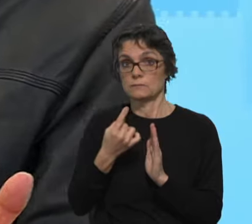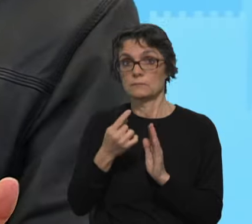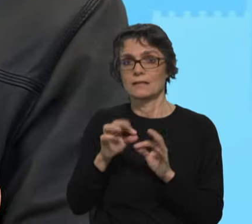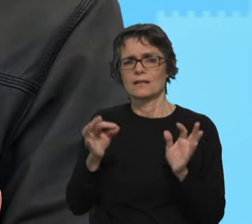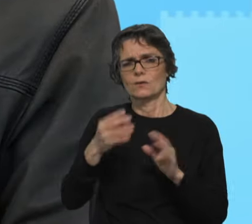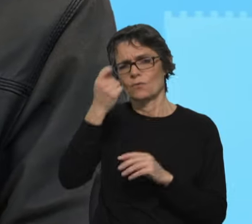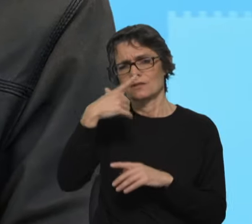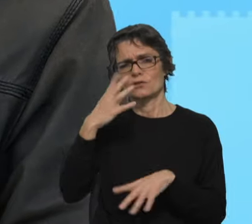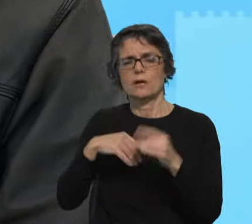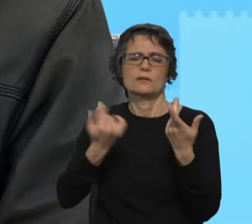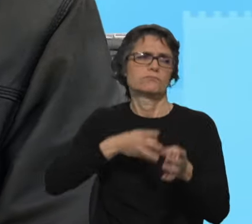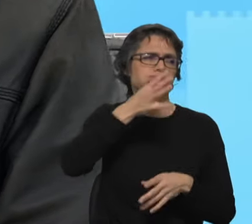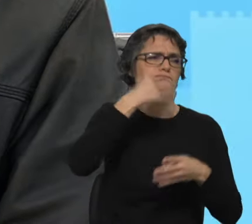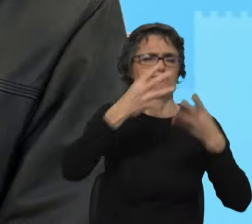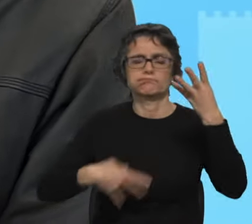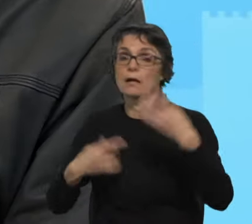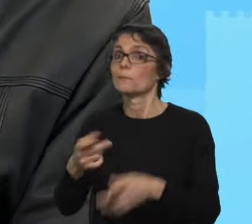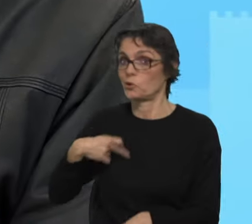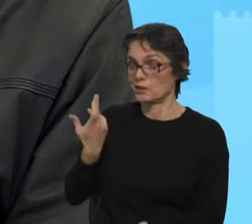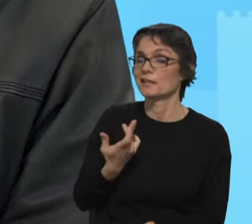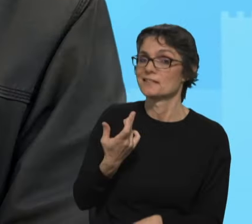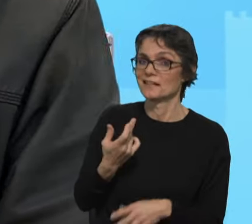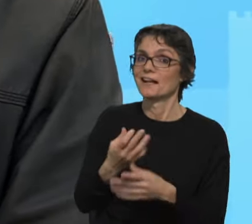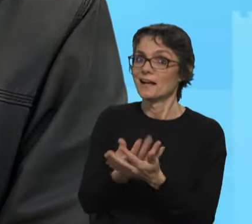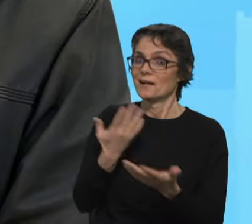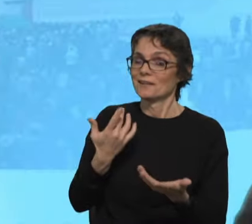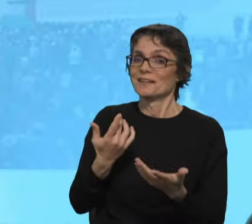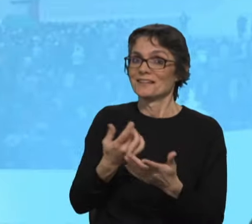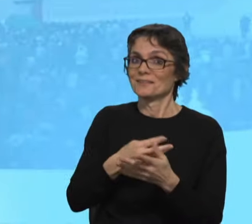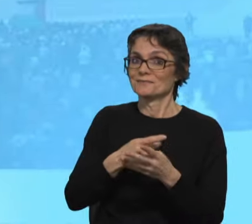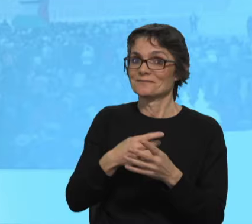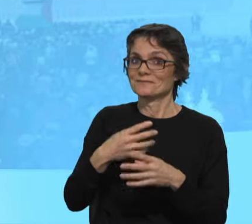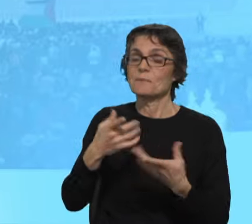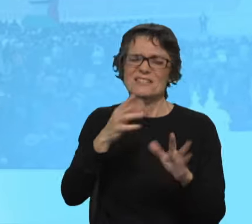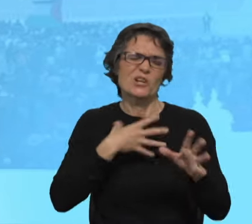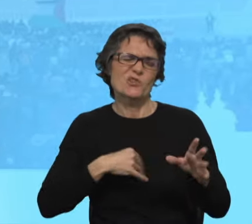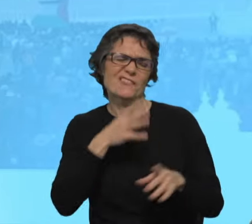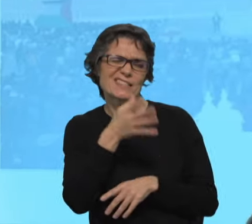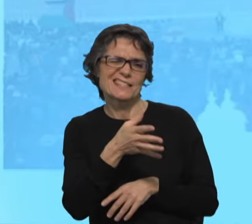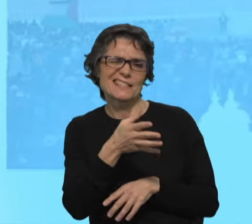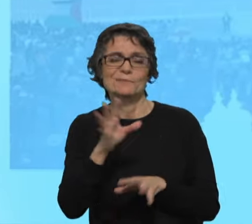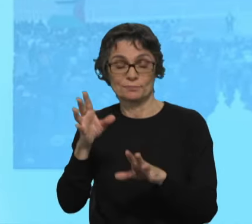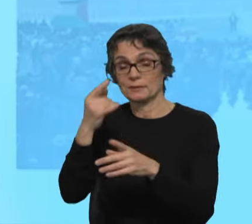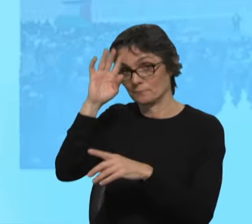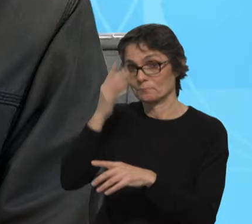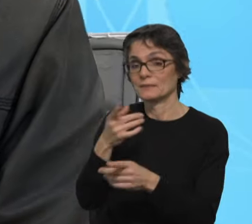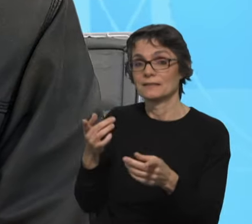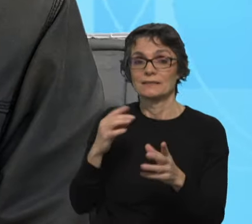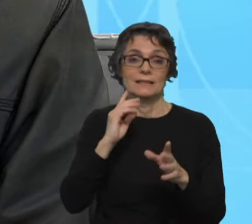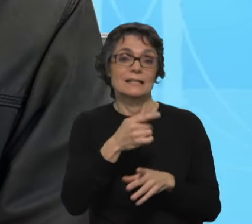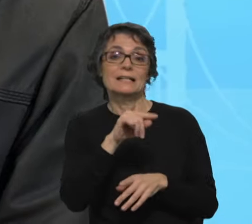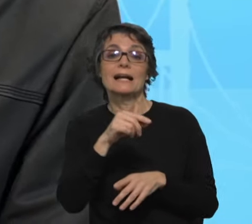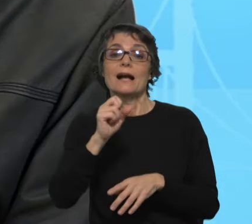tem tanta coisa para dizer há uma riqueza muito vasta só só dizer iso é fact